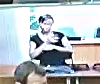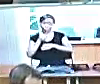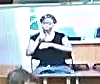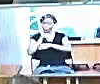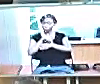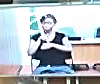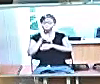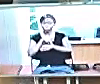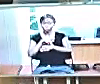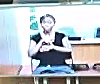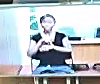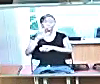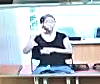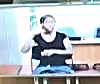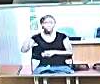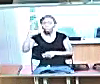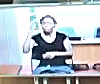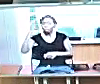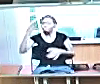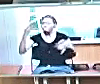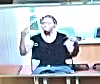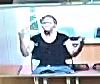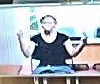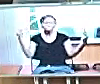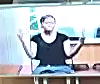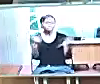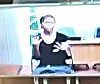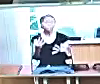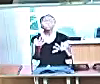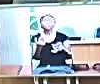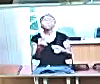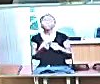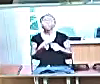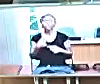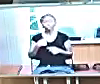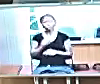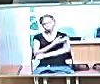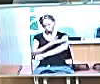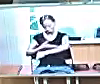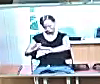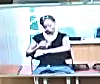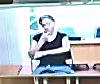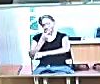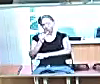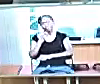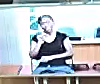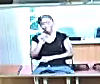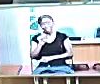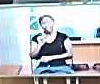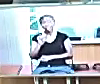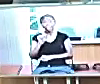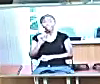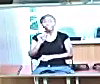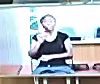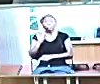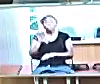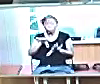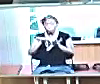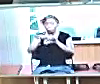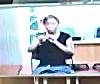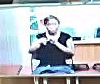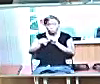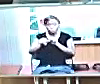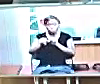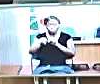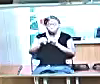os resultados gente são fantásticos porque a gente gostou costumo dizer que forma não só o aluno mas